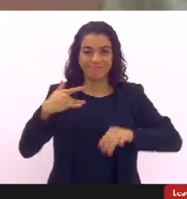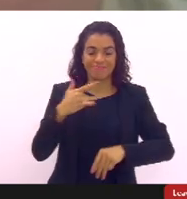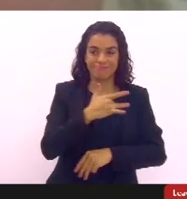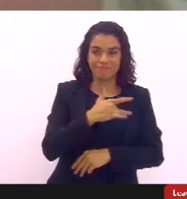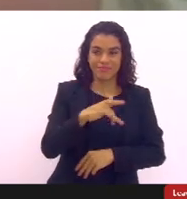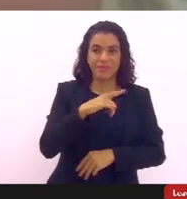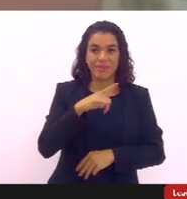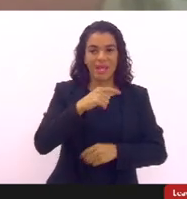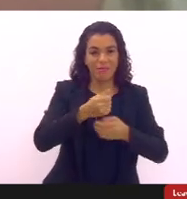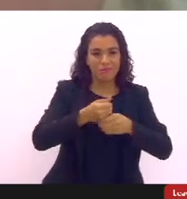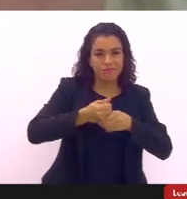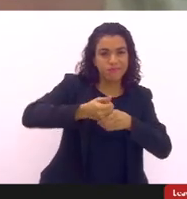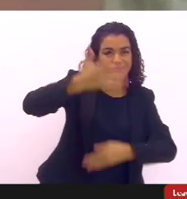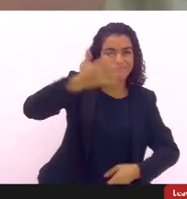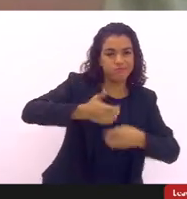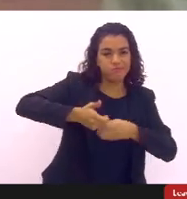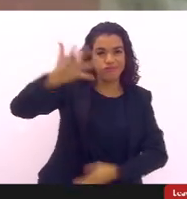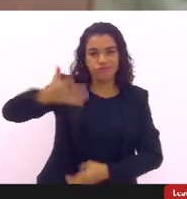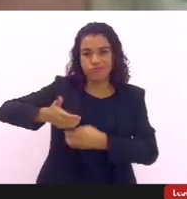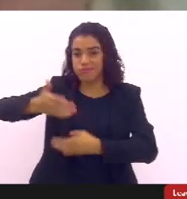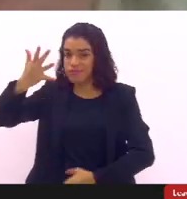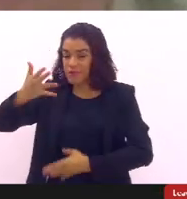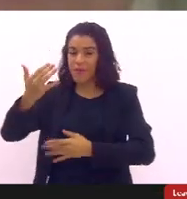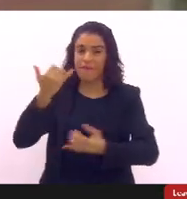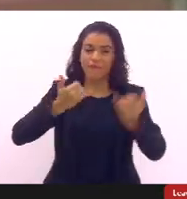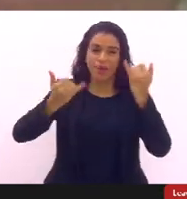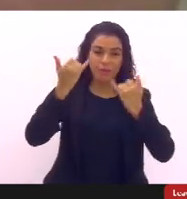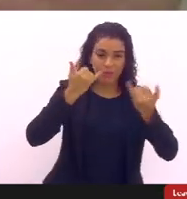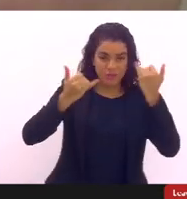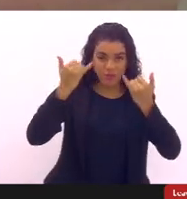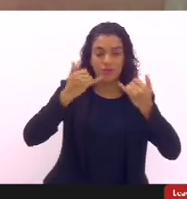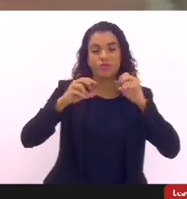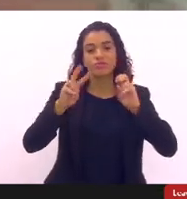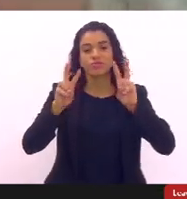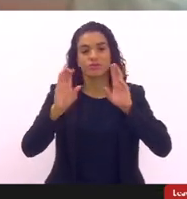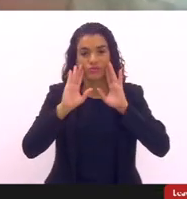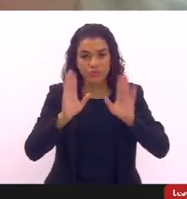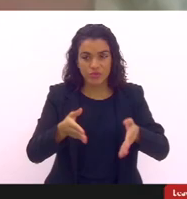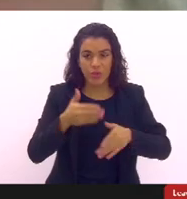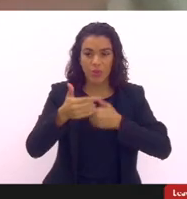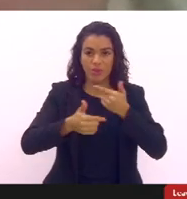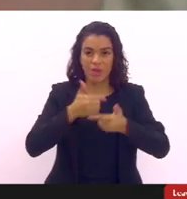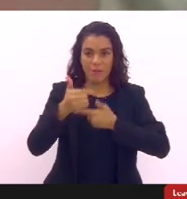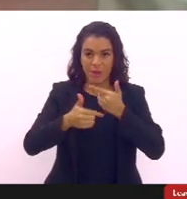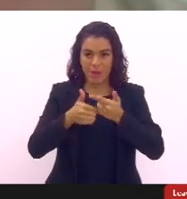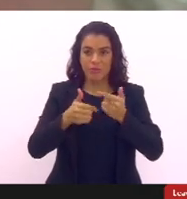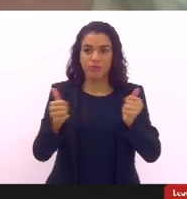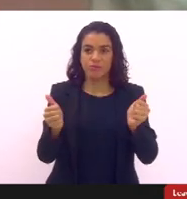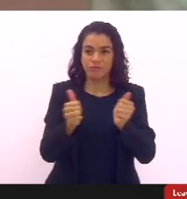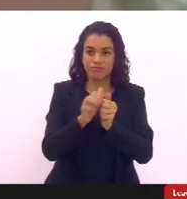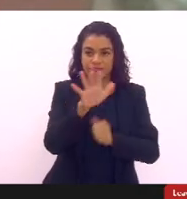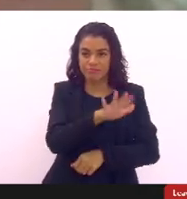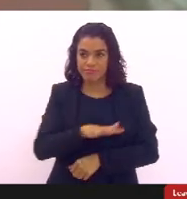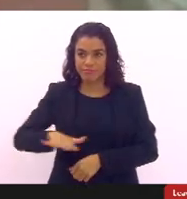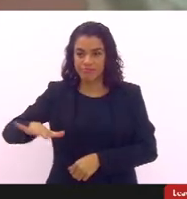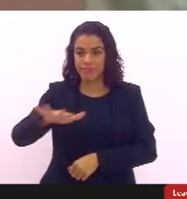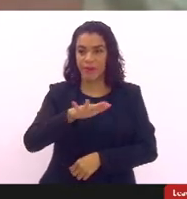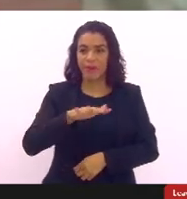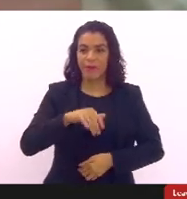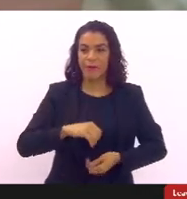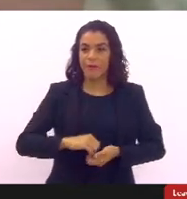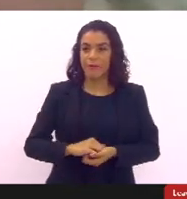as atas do grupo condutor da APNAESP e outras informações referentes ao nosso trabalho junto ao território e à